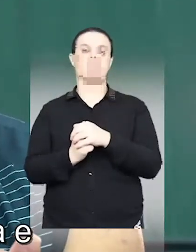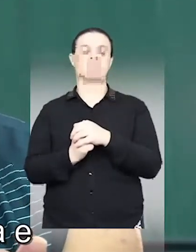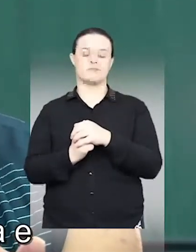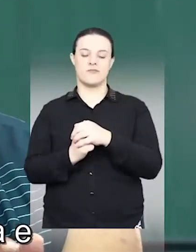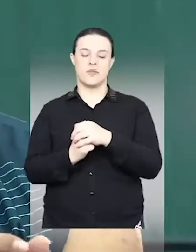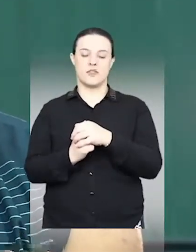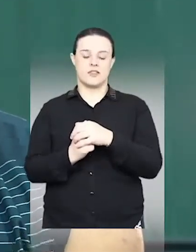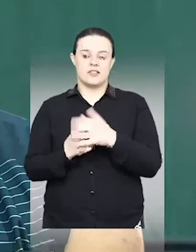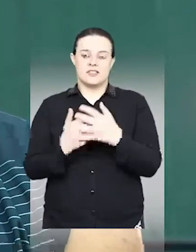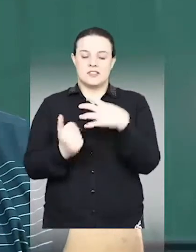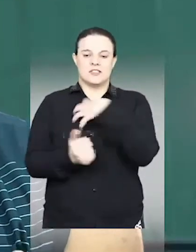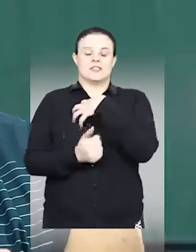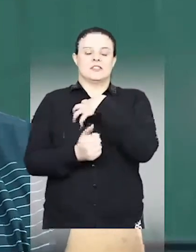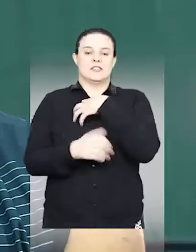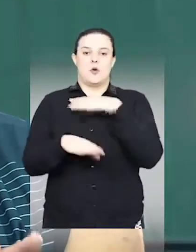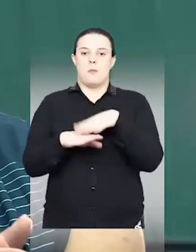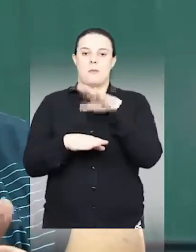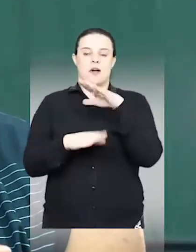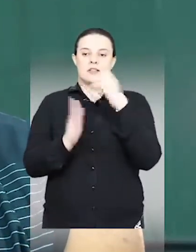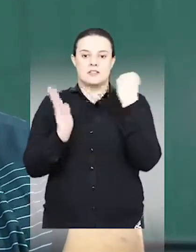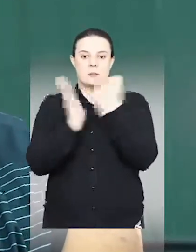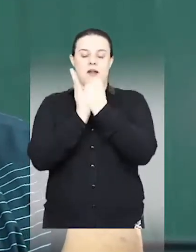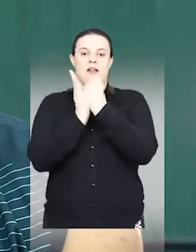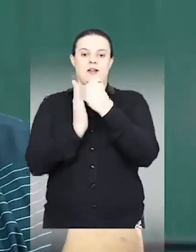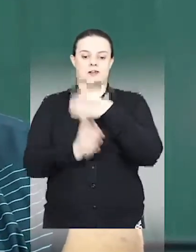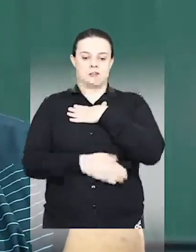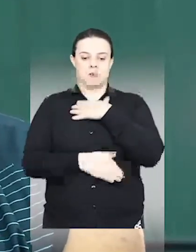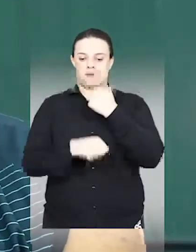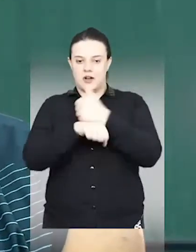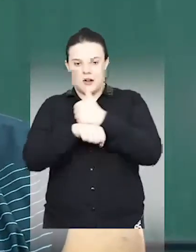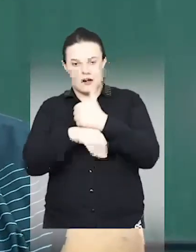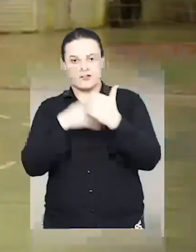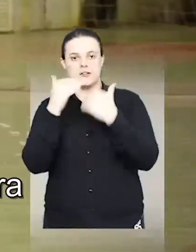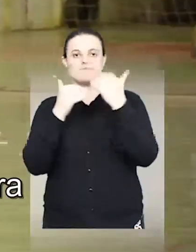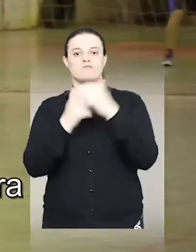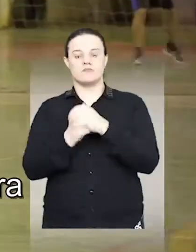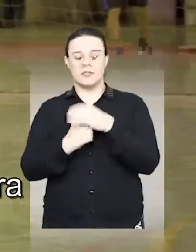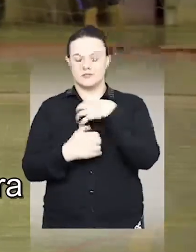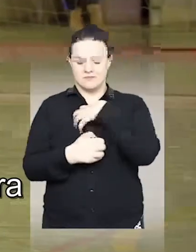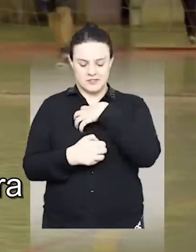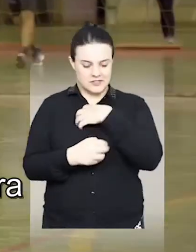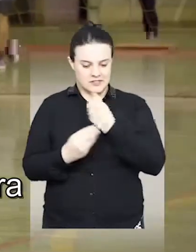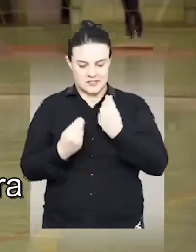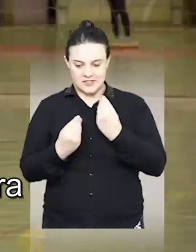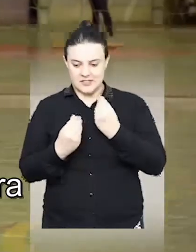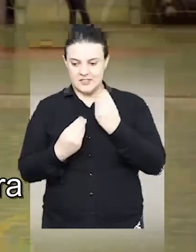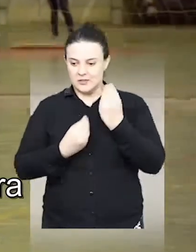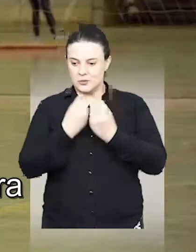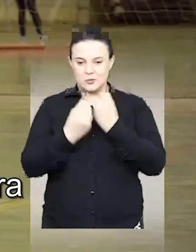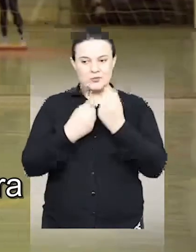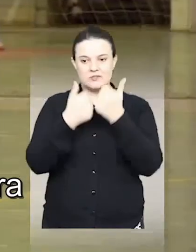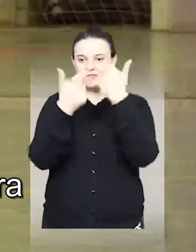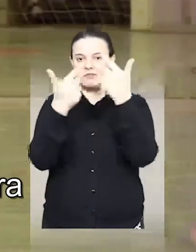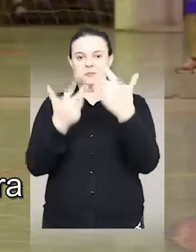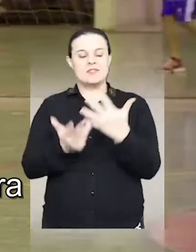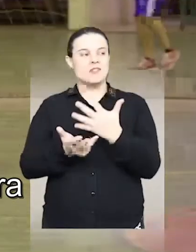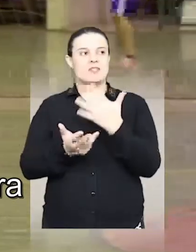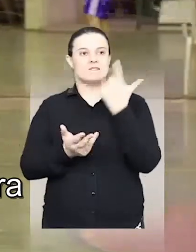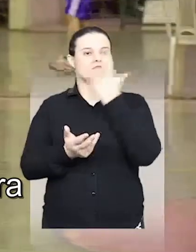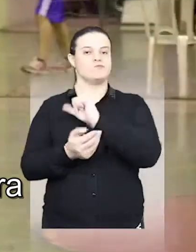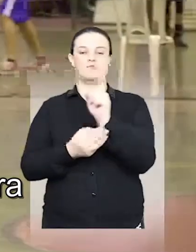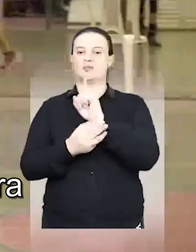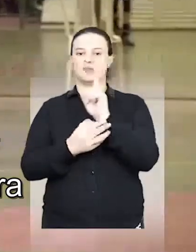e acho que foi o dia mais marcante da minha carreira, foi esse aí. É uma sensação assim que não dá nem para